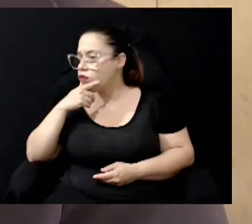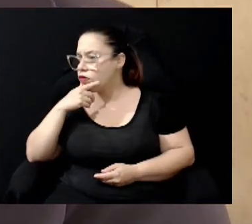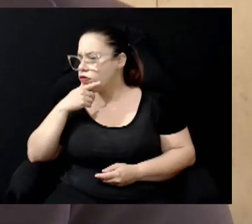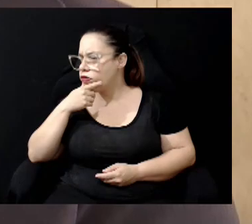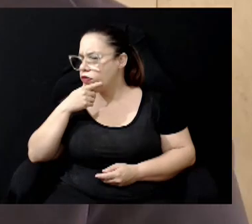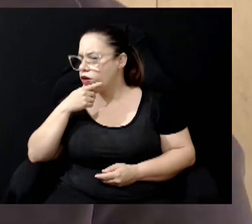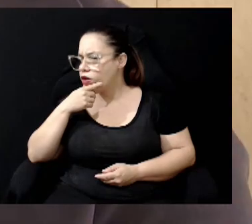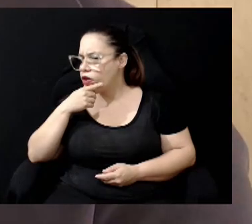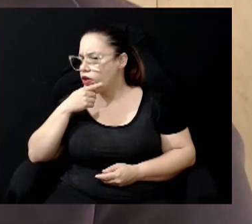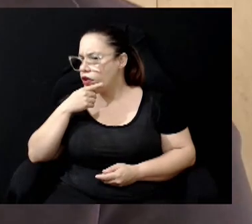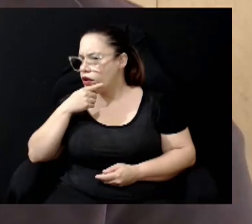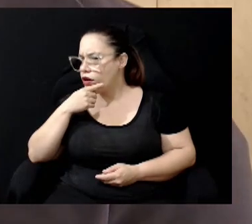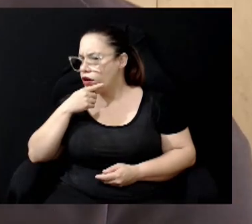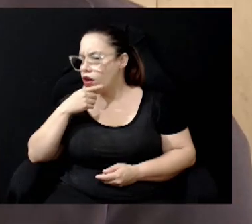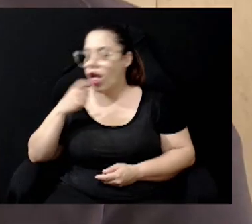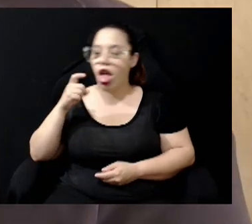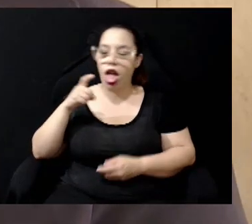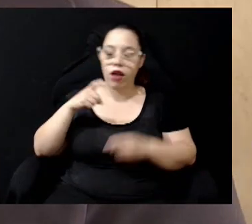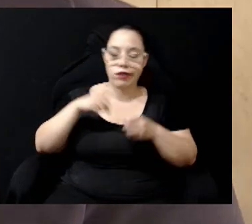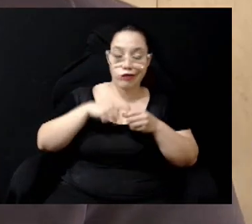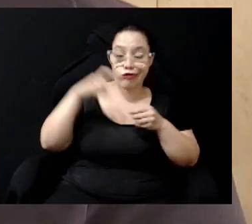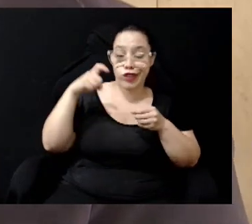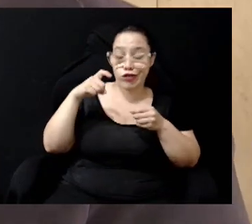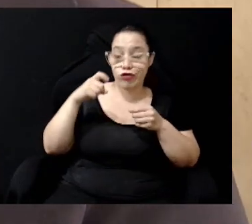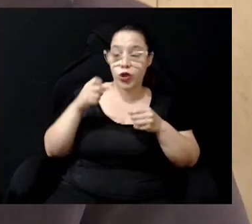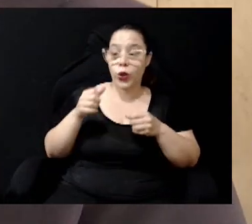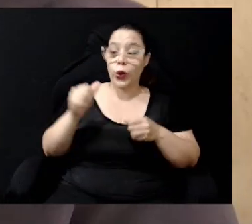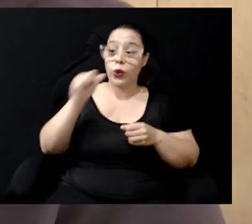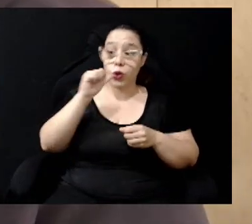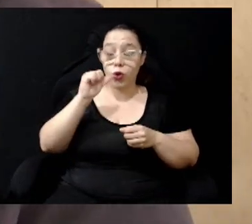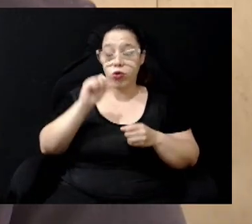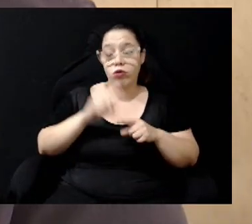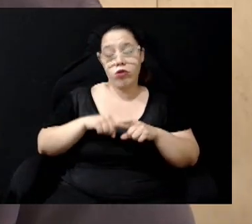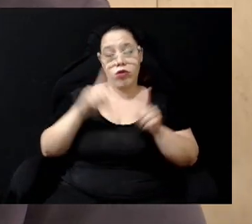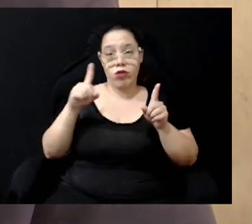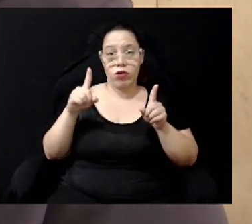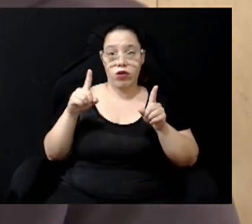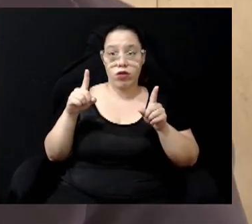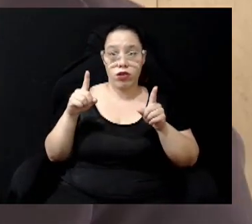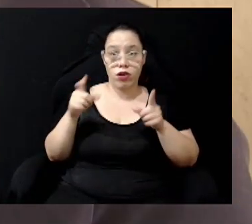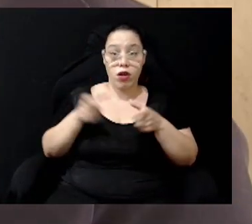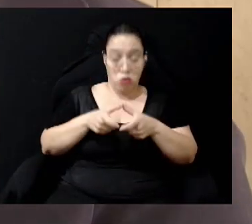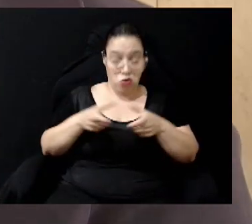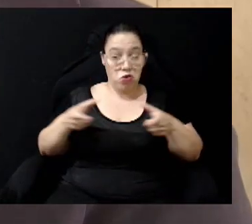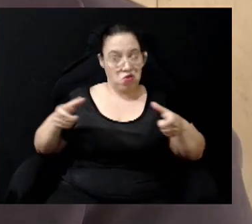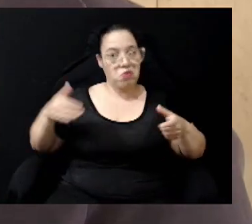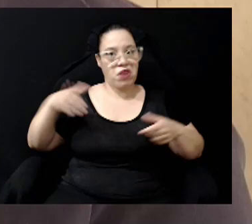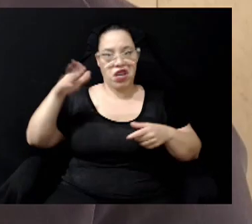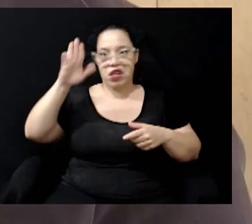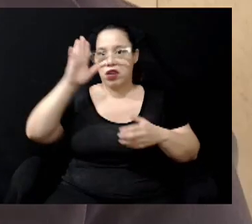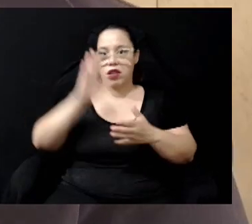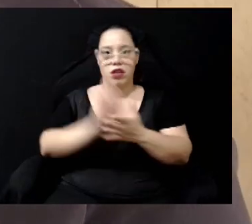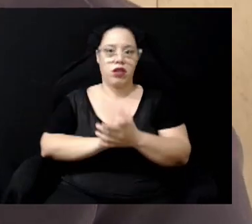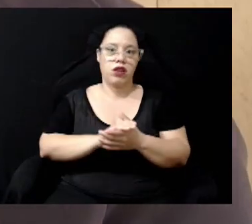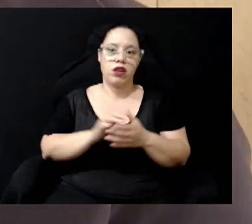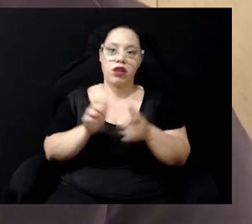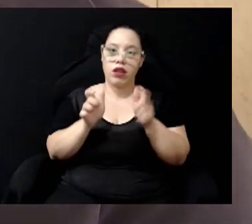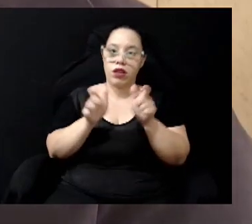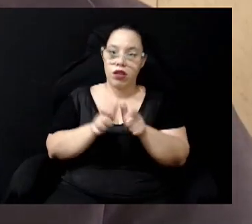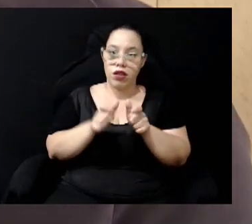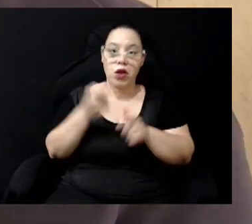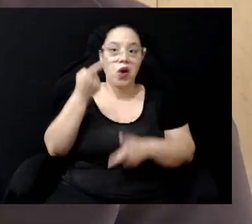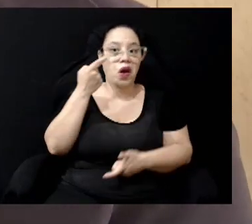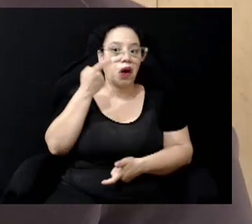de refrigerante, suco, mas elas abrangem muito mais. Em casa mesmo, se você olhar, a gente